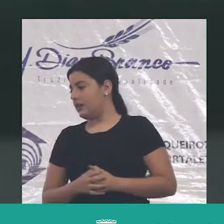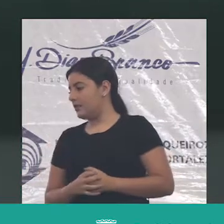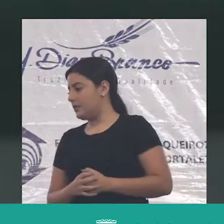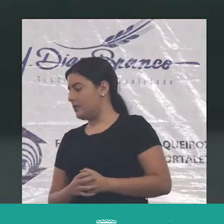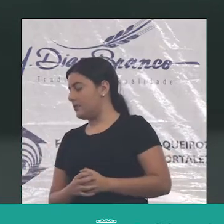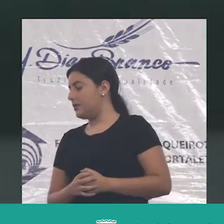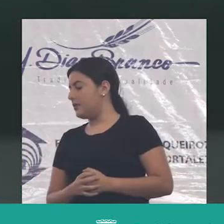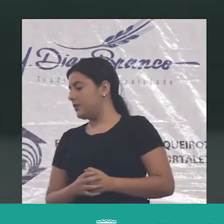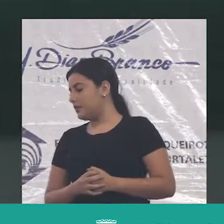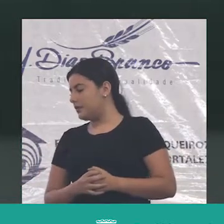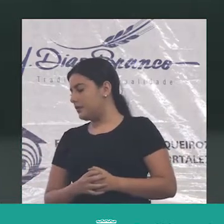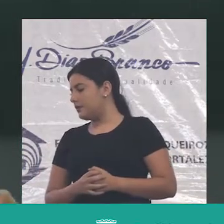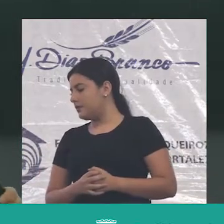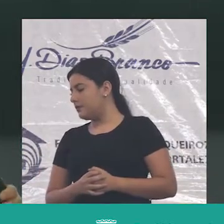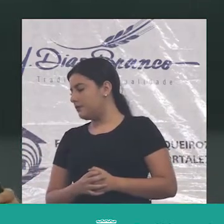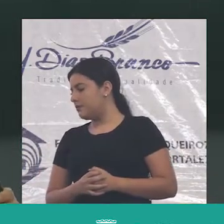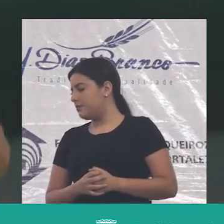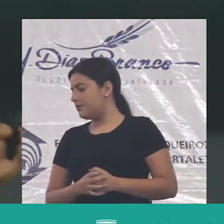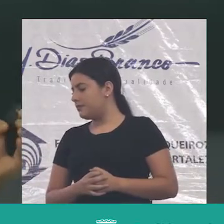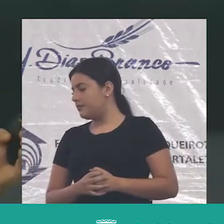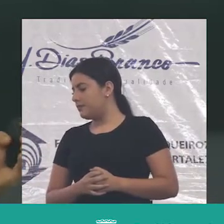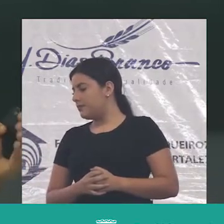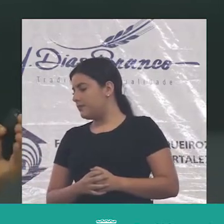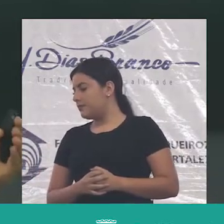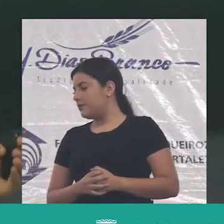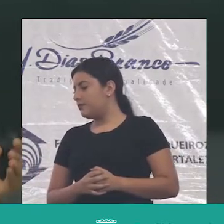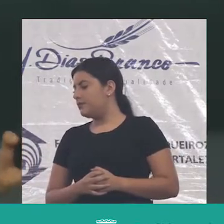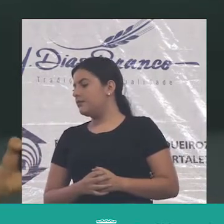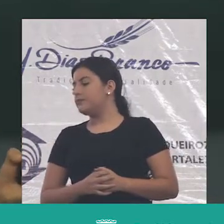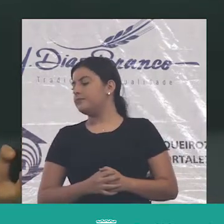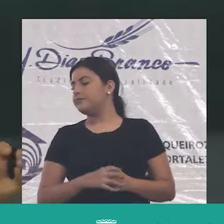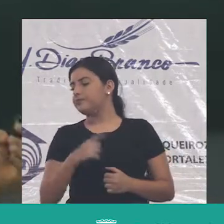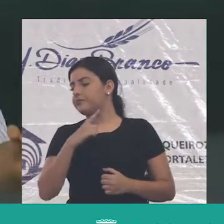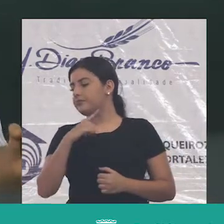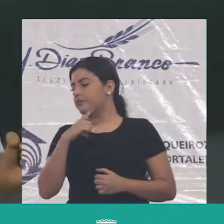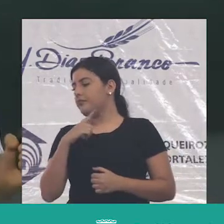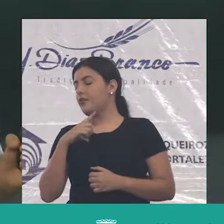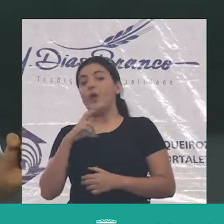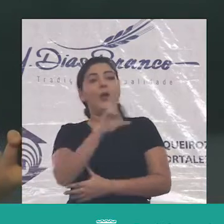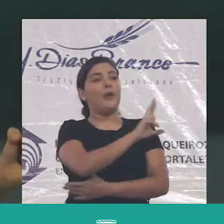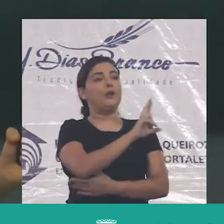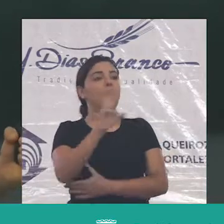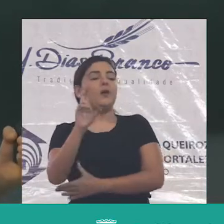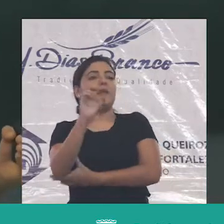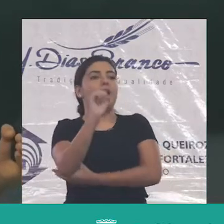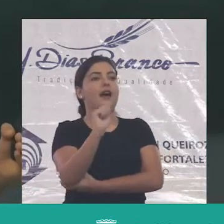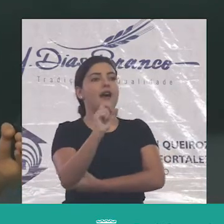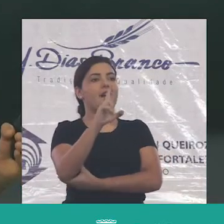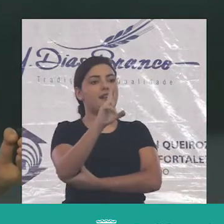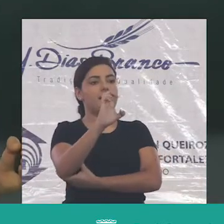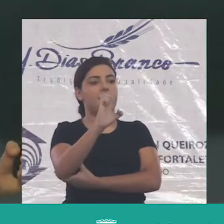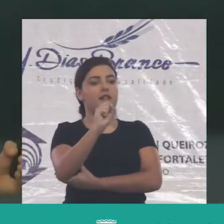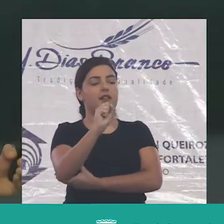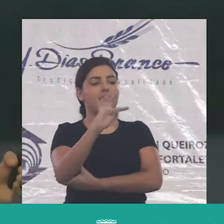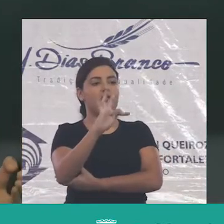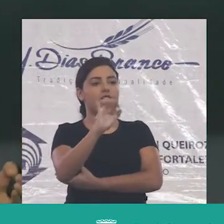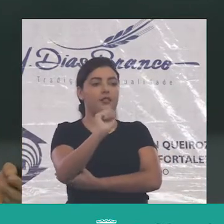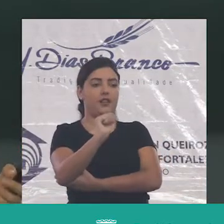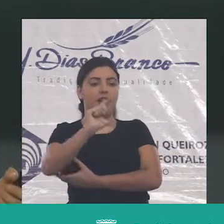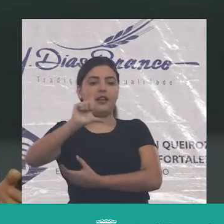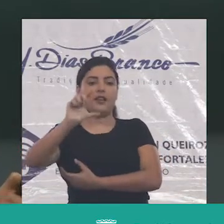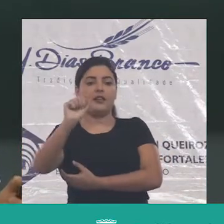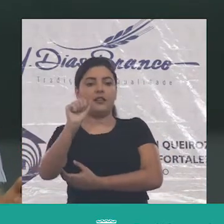detalhe. Vocês notaram que a gente chamava essas arestas de arestas laterais? Agora não